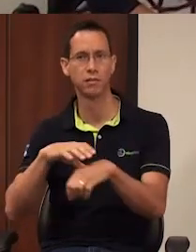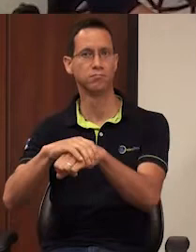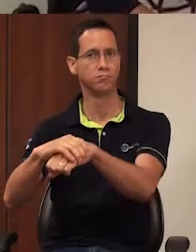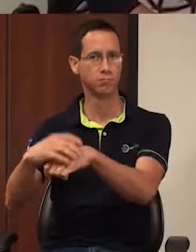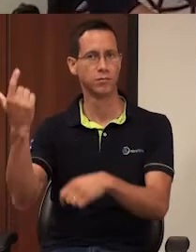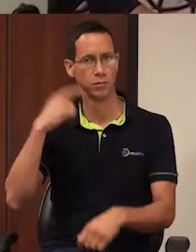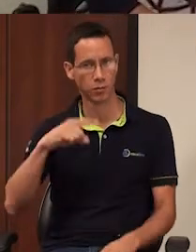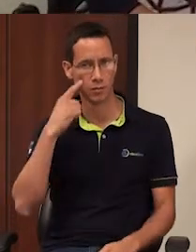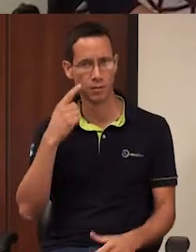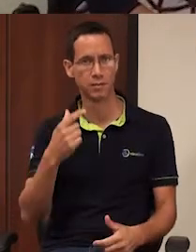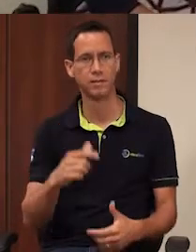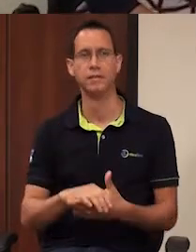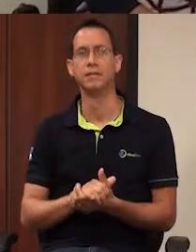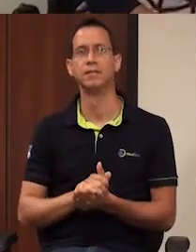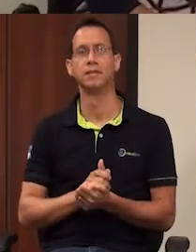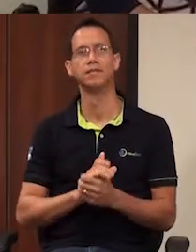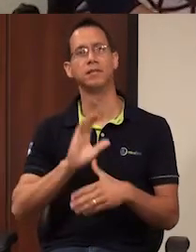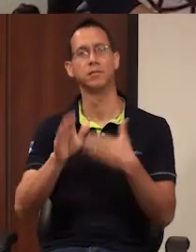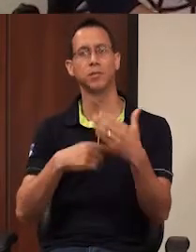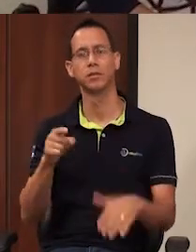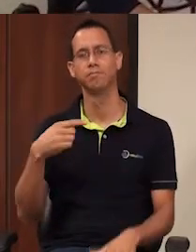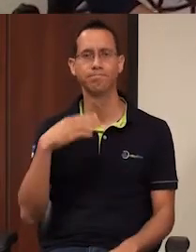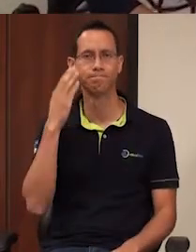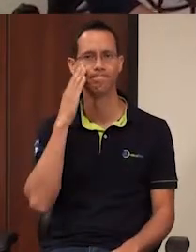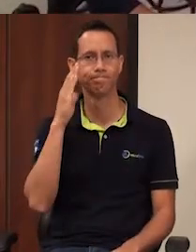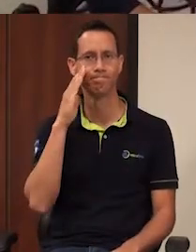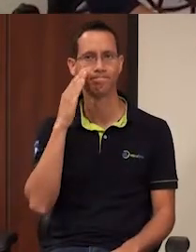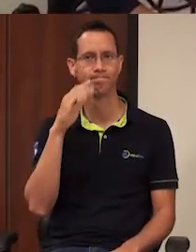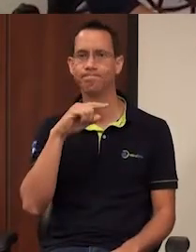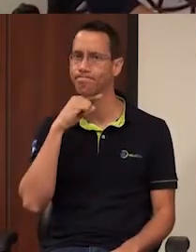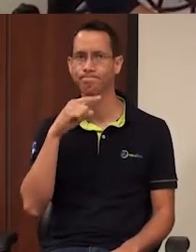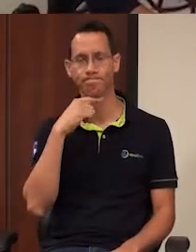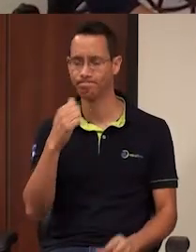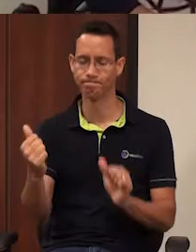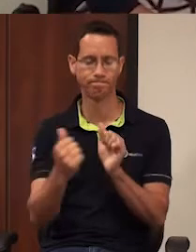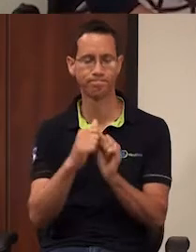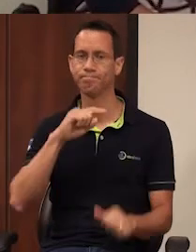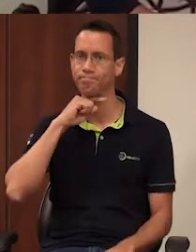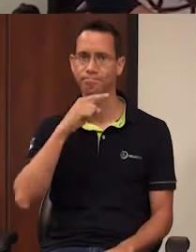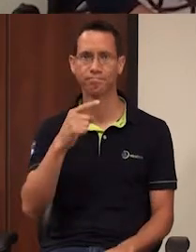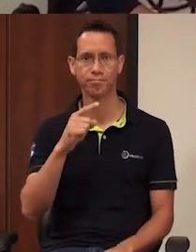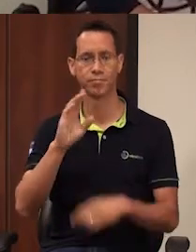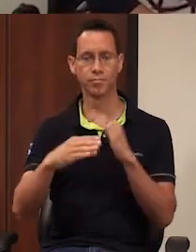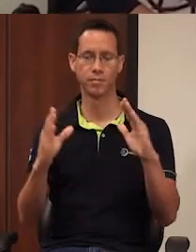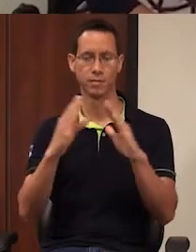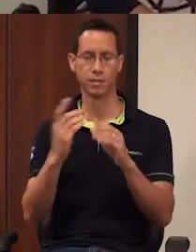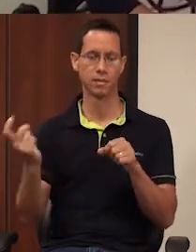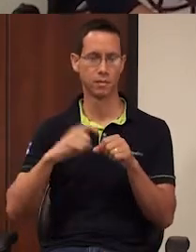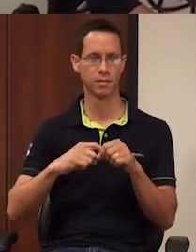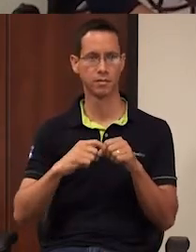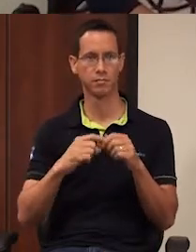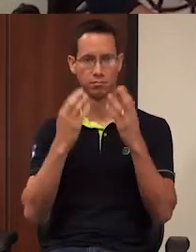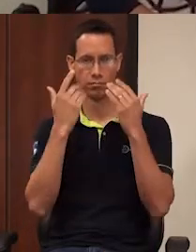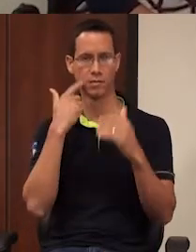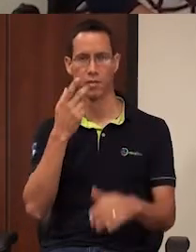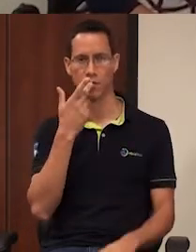ela, trazia para a sala dele, até que ele se conscientizou de que ela não ia ficar na sala dele. Ele chegou em casa com os olhos desse tamanho, falou